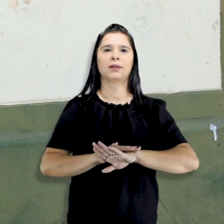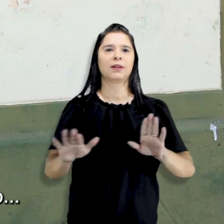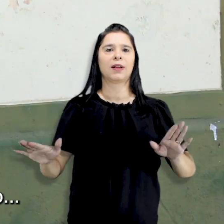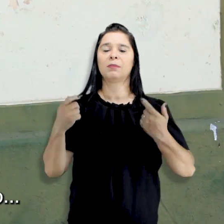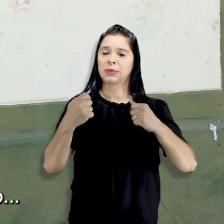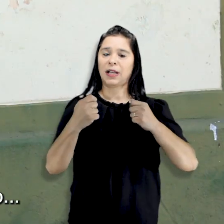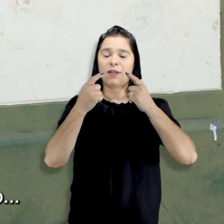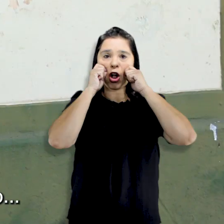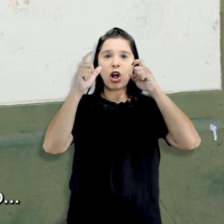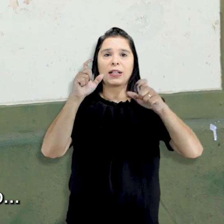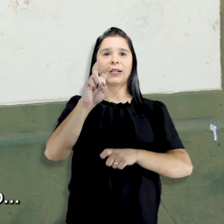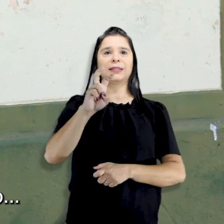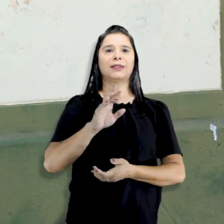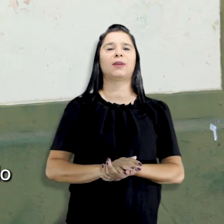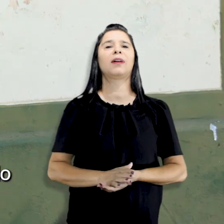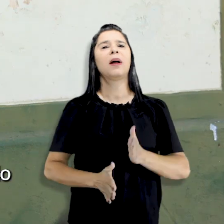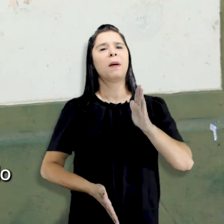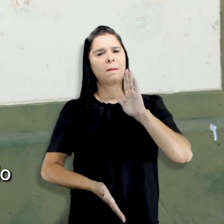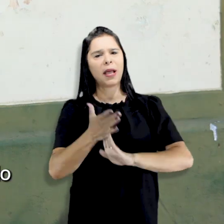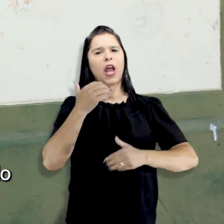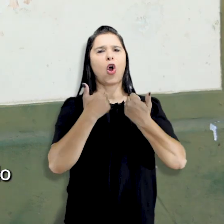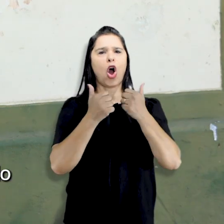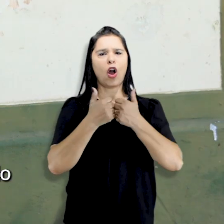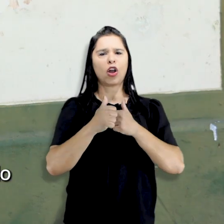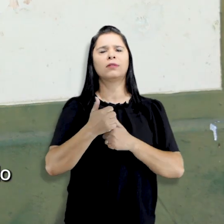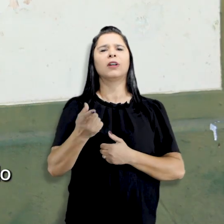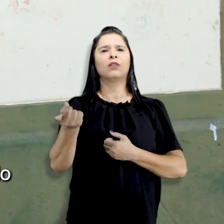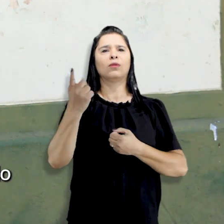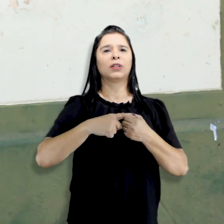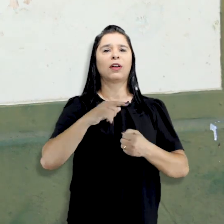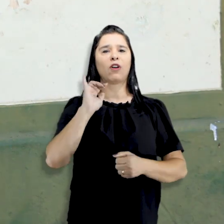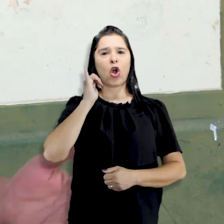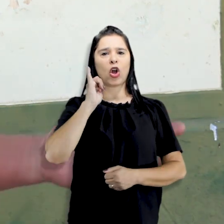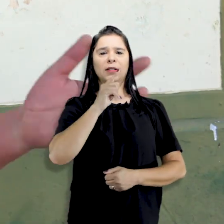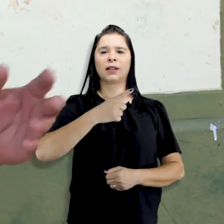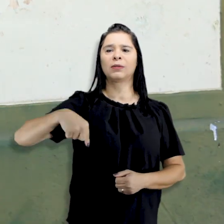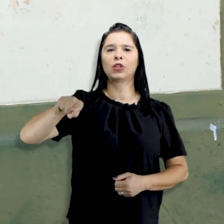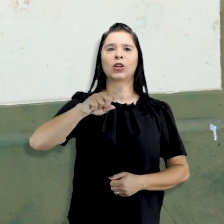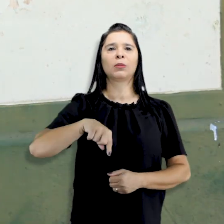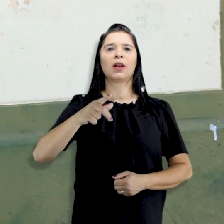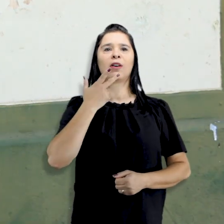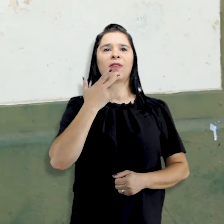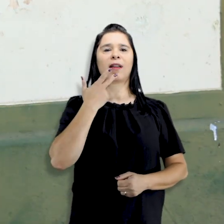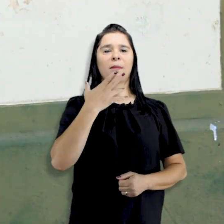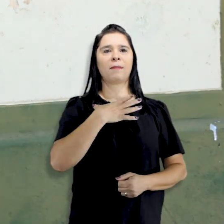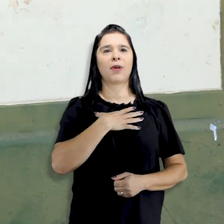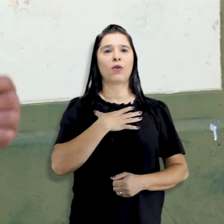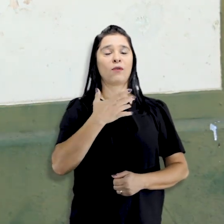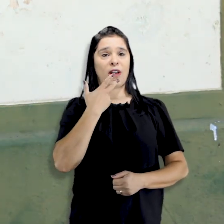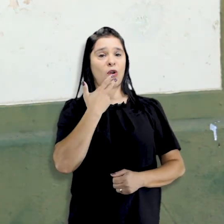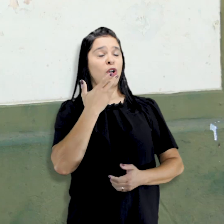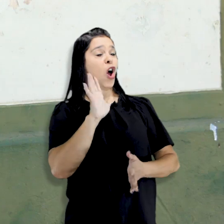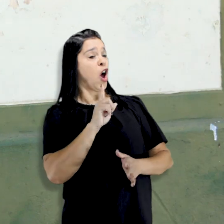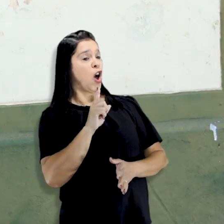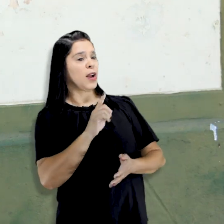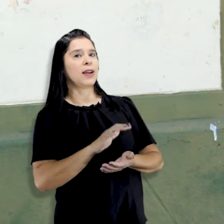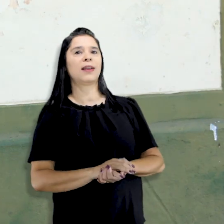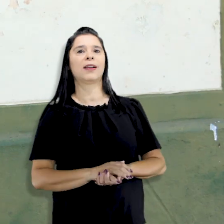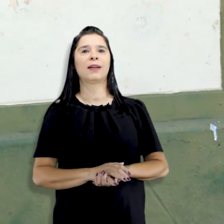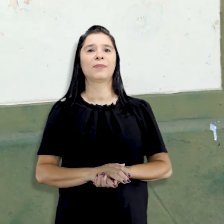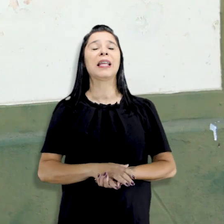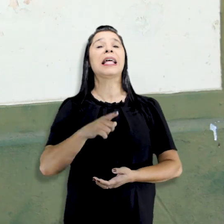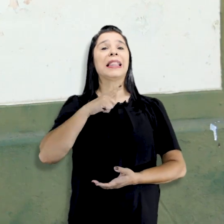5, né? Aí peguei o ônibus, fui embora. Todo dia que eu voltei, eu tava contando a história pros outros lá. Falei, meu filho do céu, isso aí, cara, que assombra aqui,